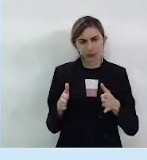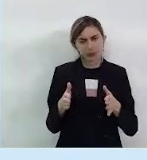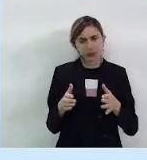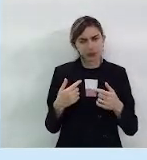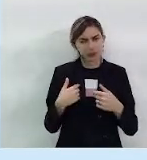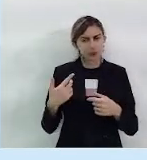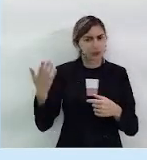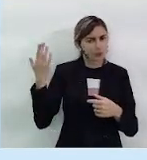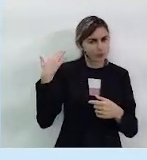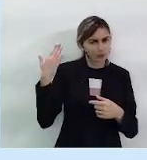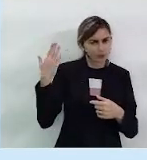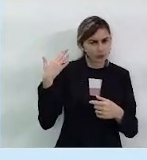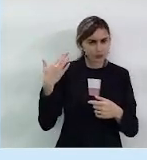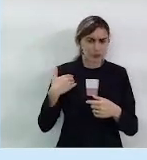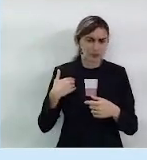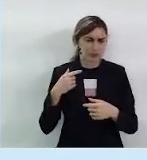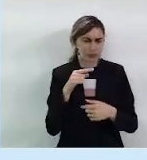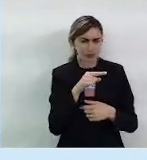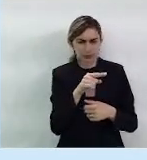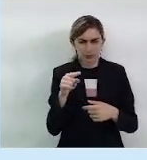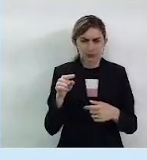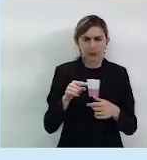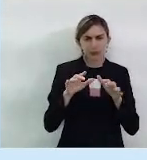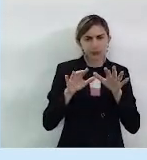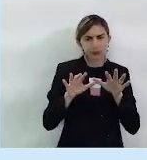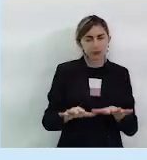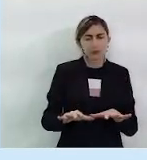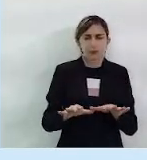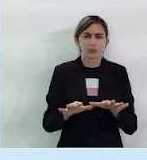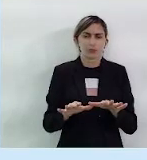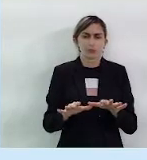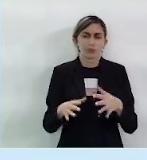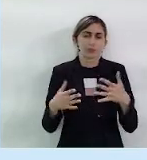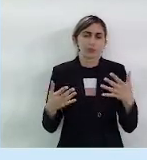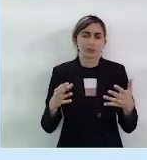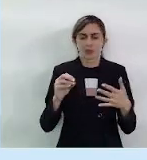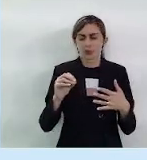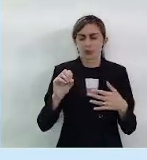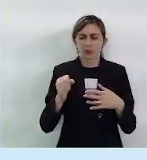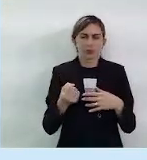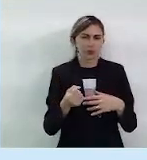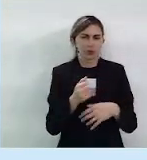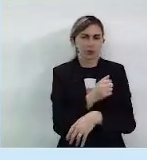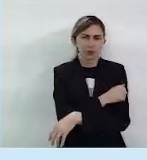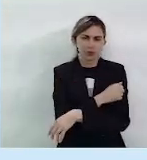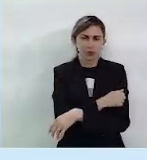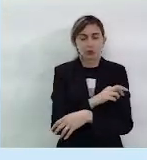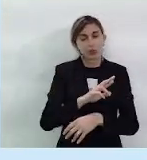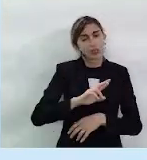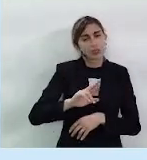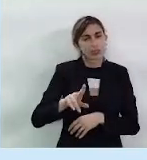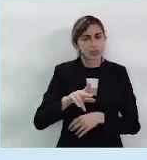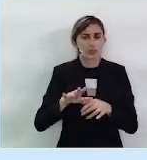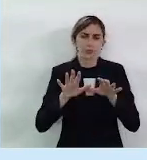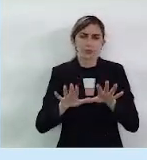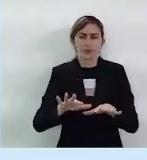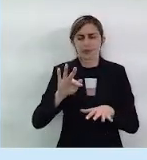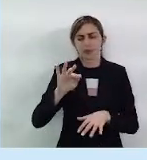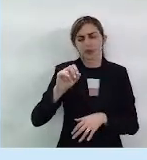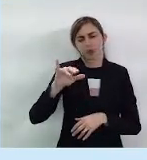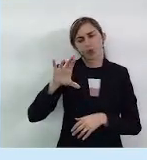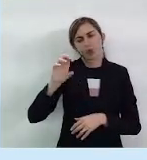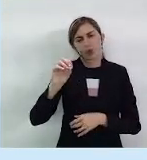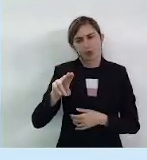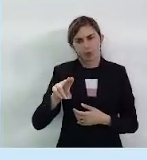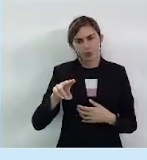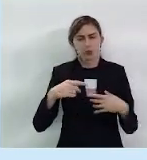Vou para o passado. Eles ficaram, os alunos ficaram e não os alunos ficou. A